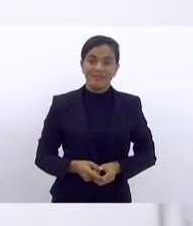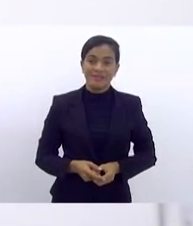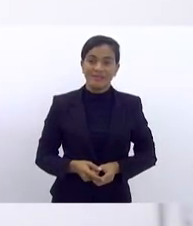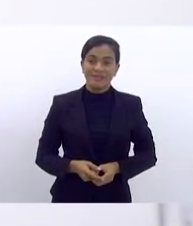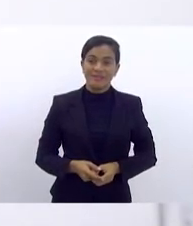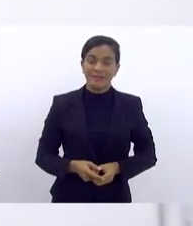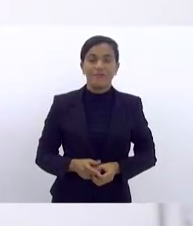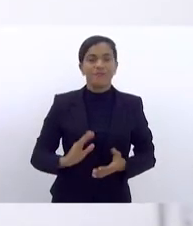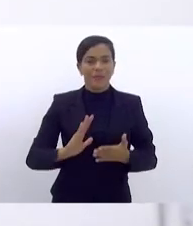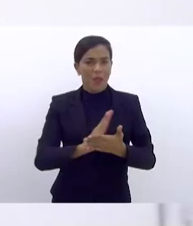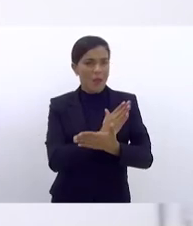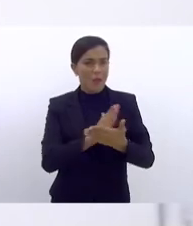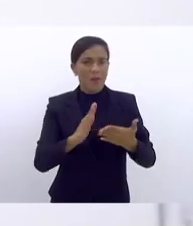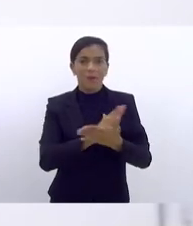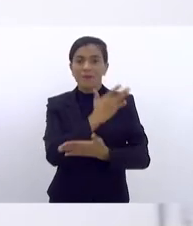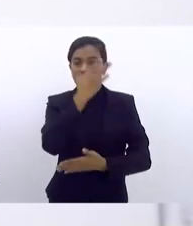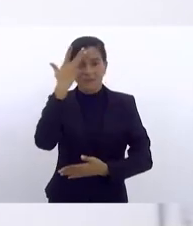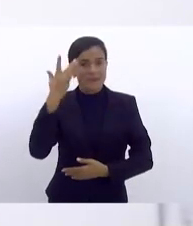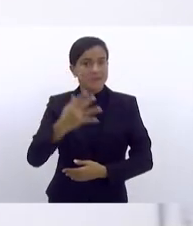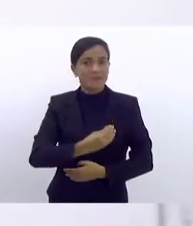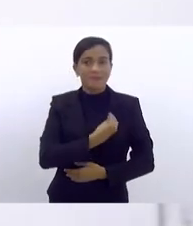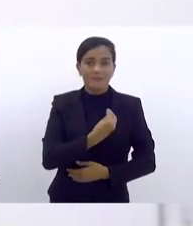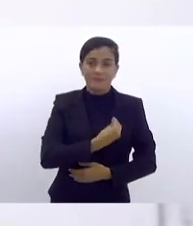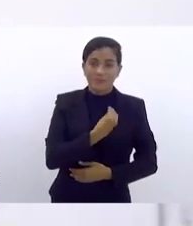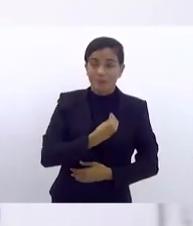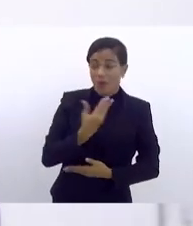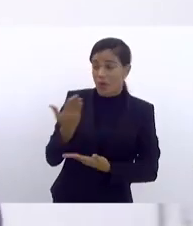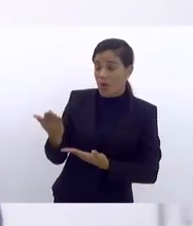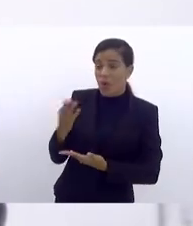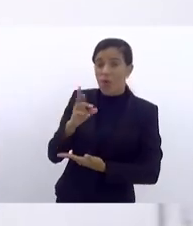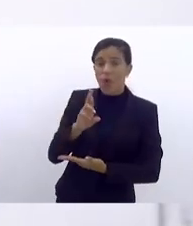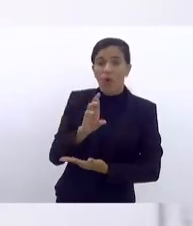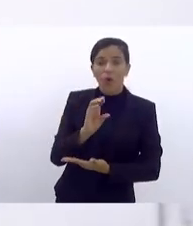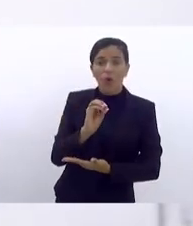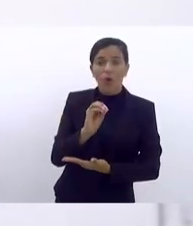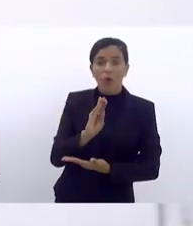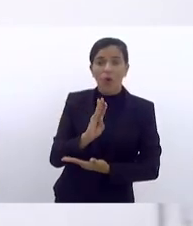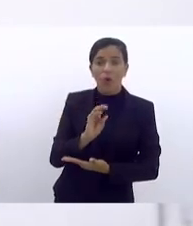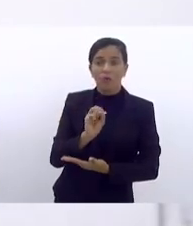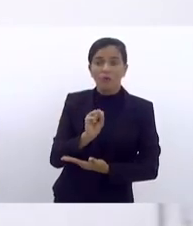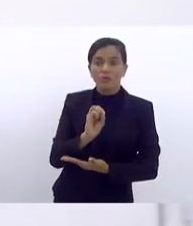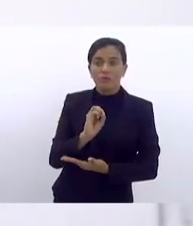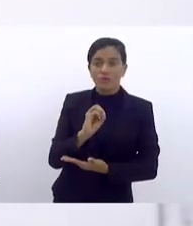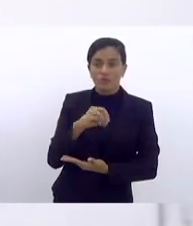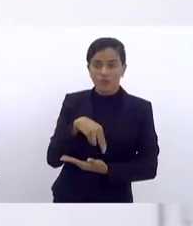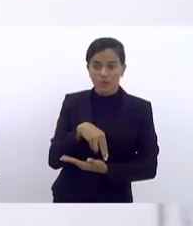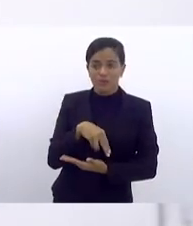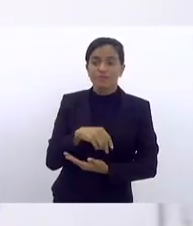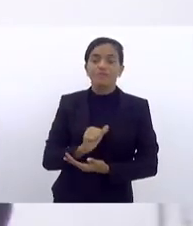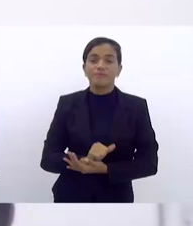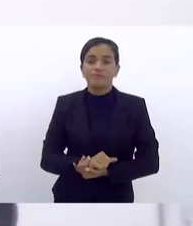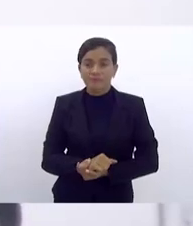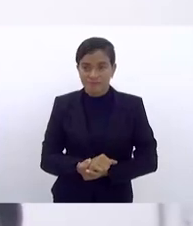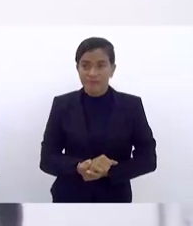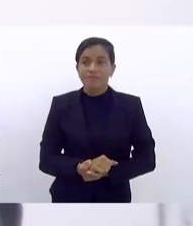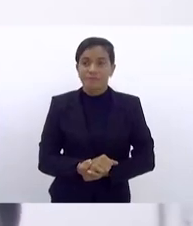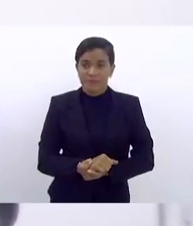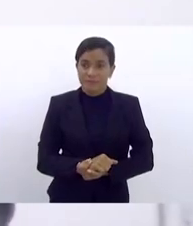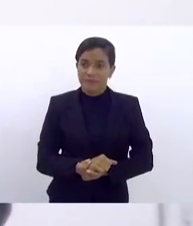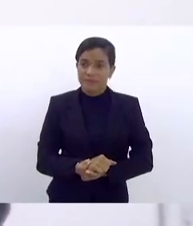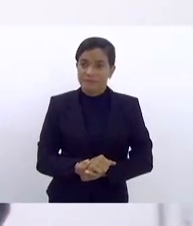algumas pessoas aqui que estão presentes o Robson que é não vai falar o Robson fala